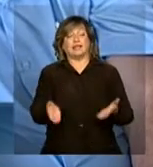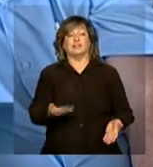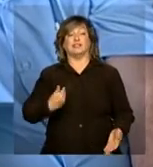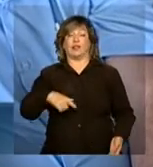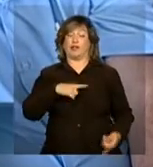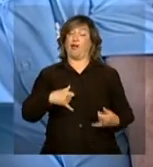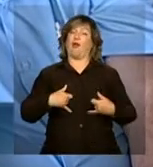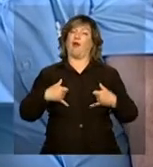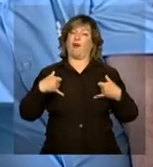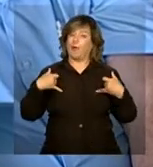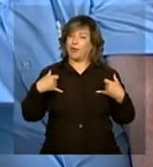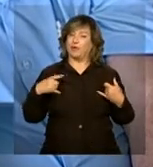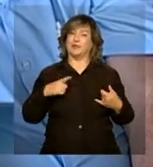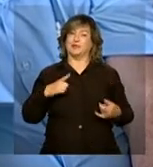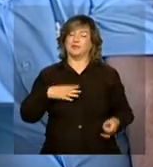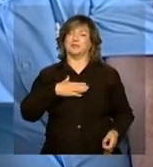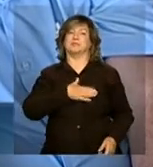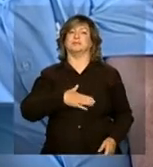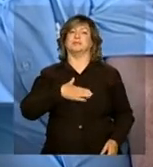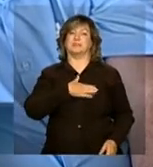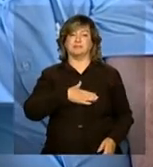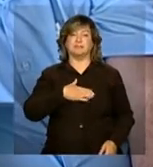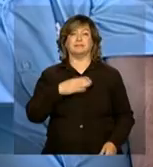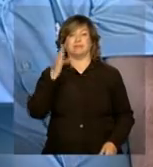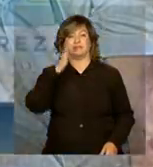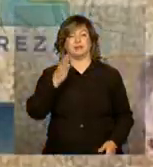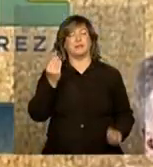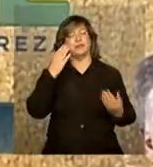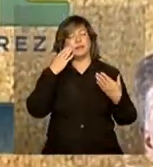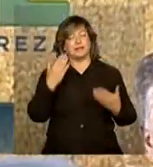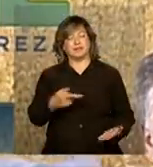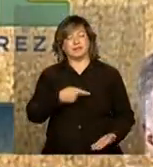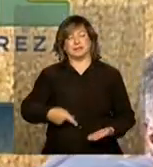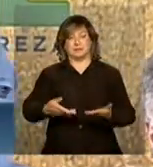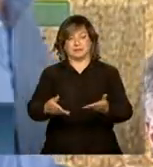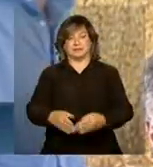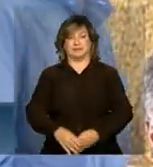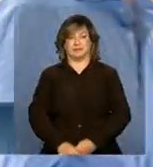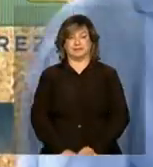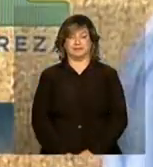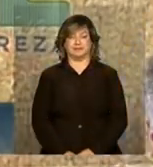temos orgulho, nos faz ter orgulho de ser brasileiro. Muito obrigado, presidente.